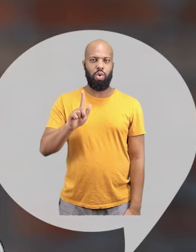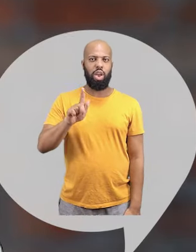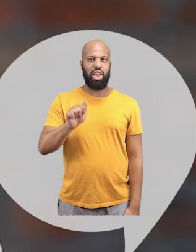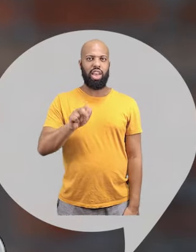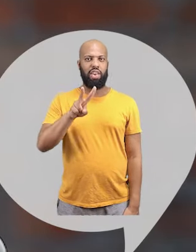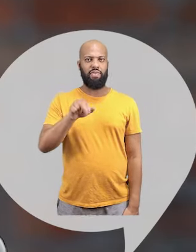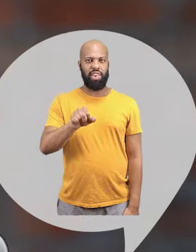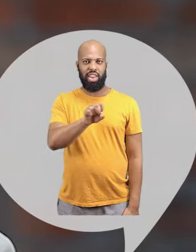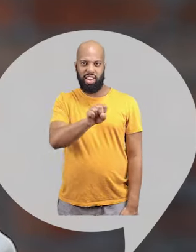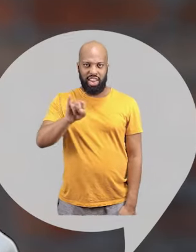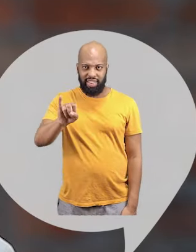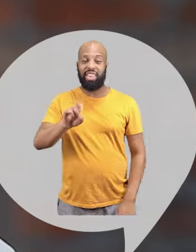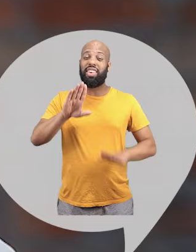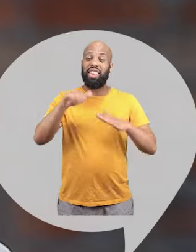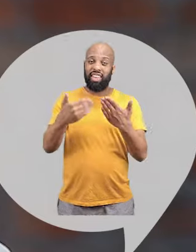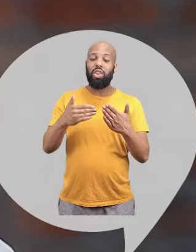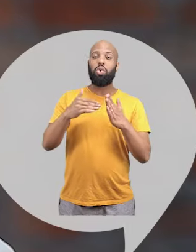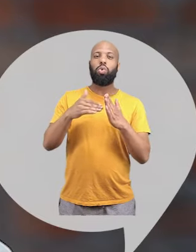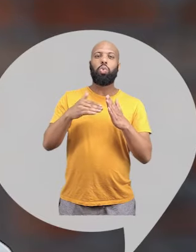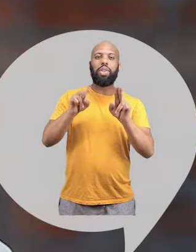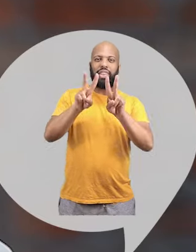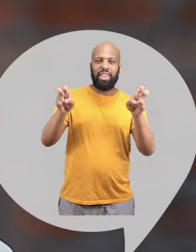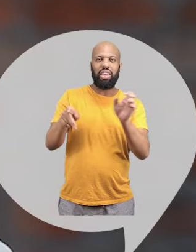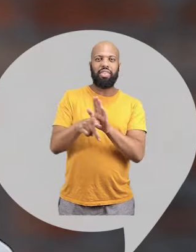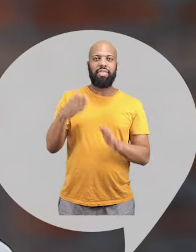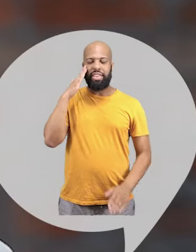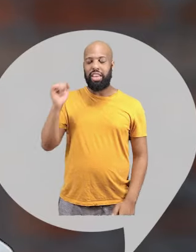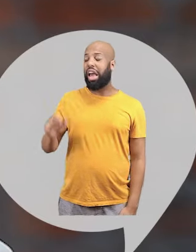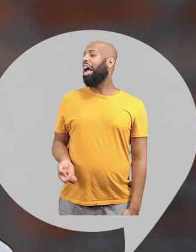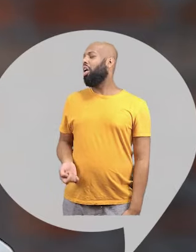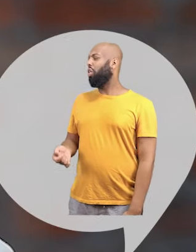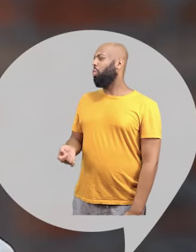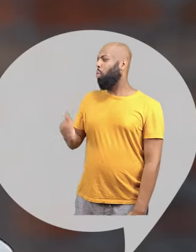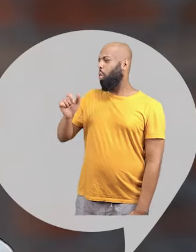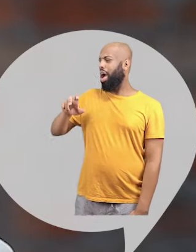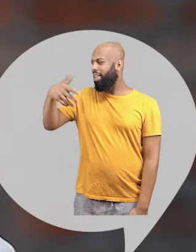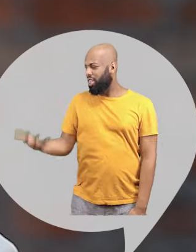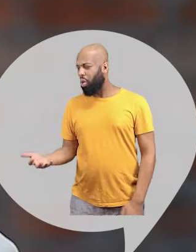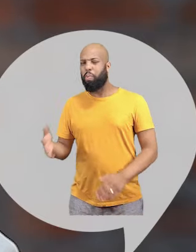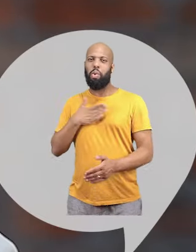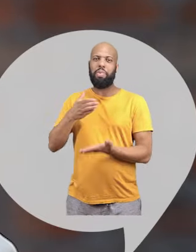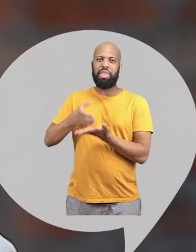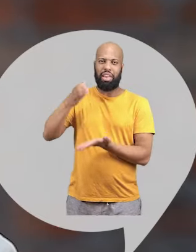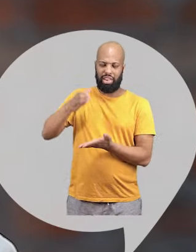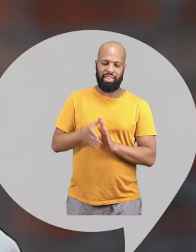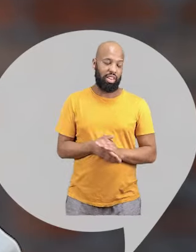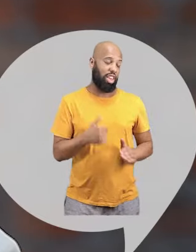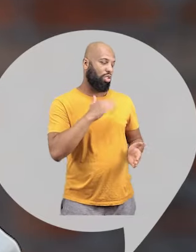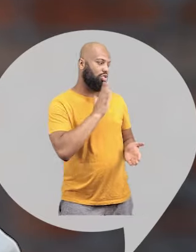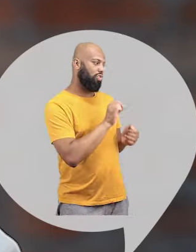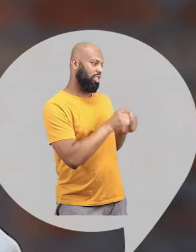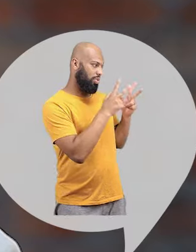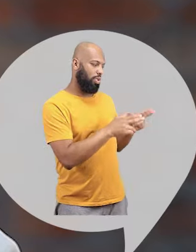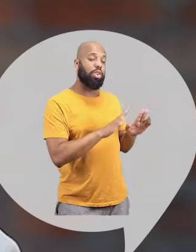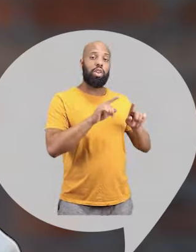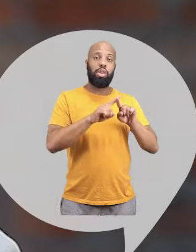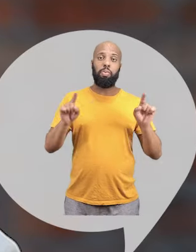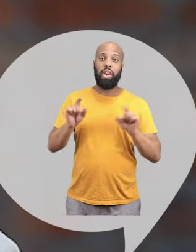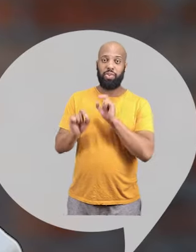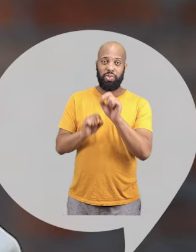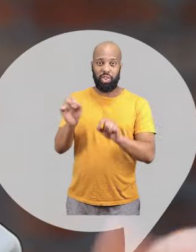essa série fala sobre sucesso o tema da série Quase derrubei a caneca Tá tudo bem Tá tudo certo mas